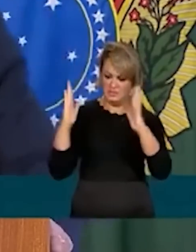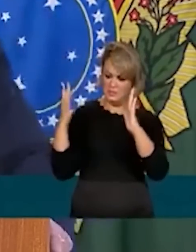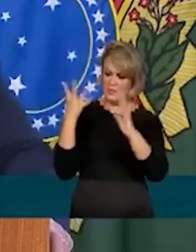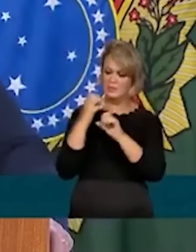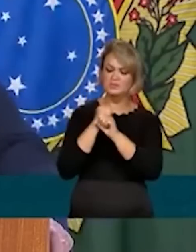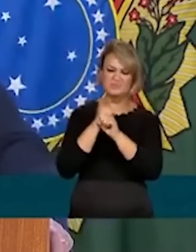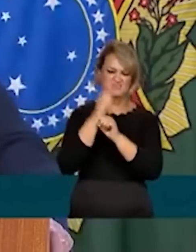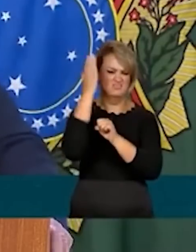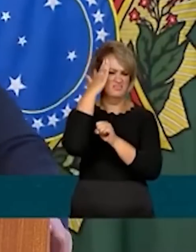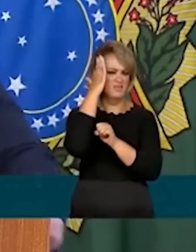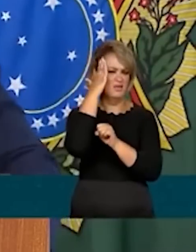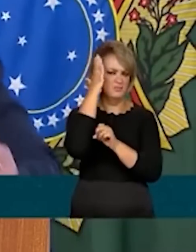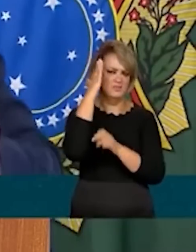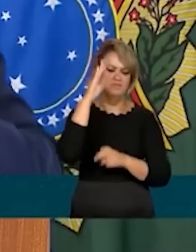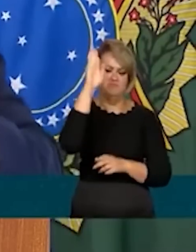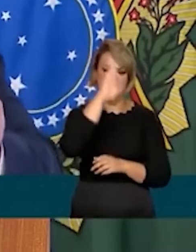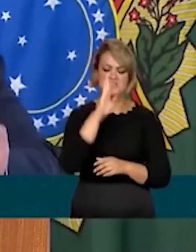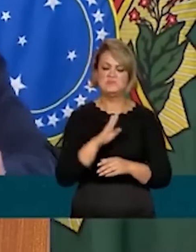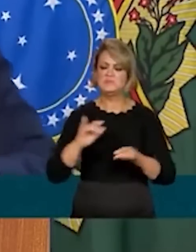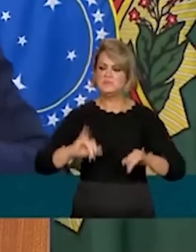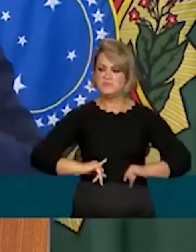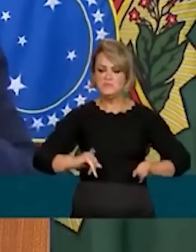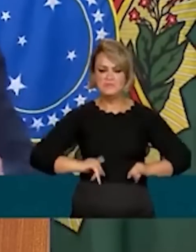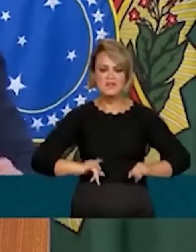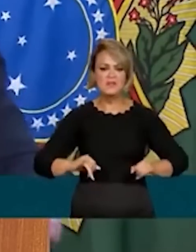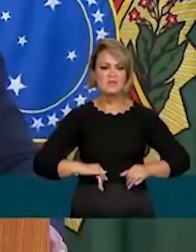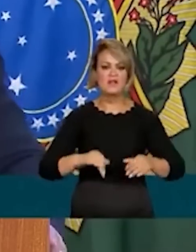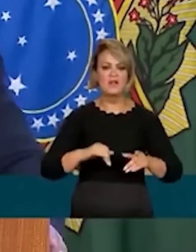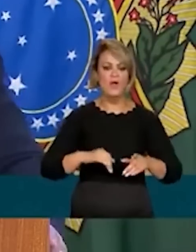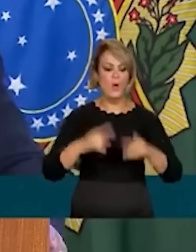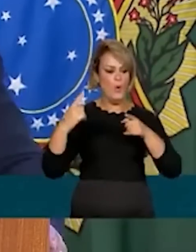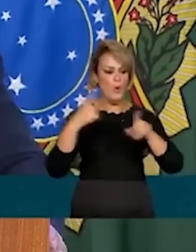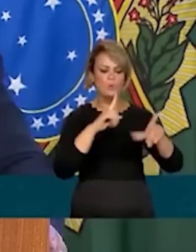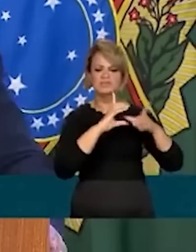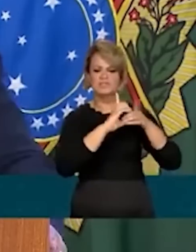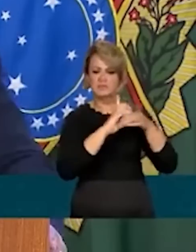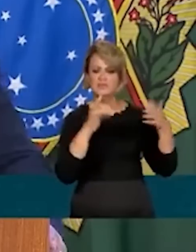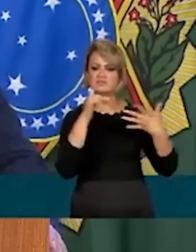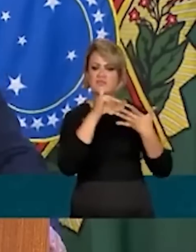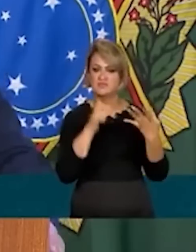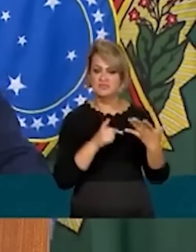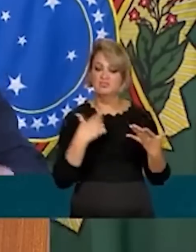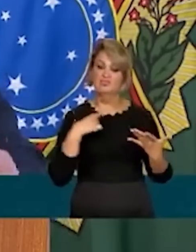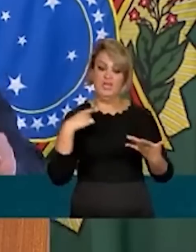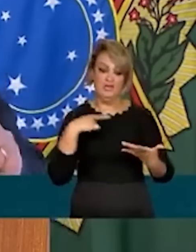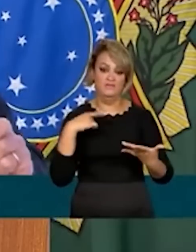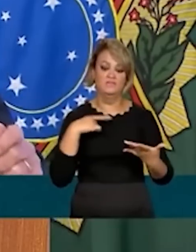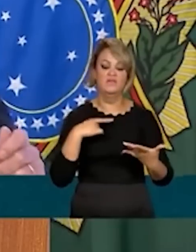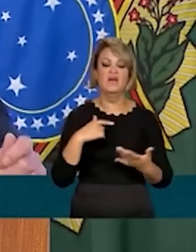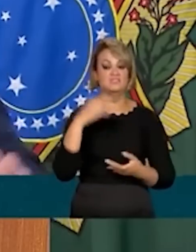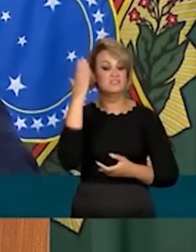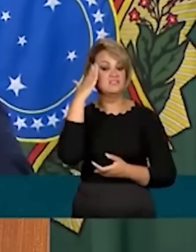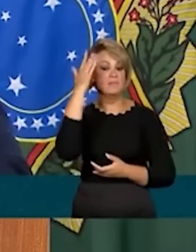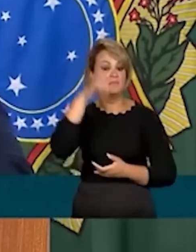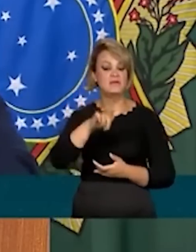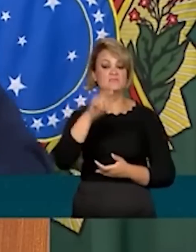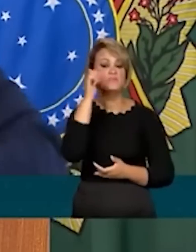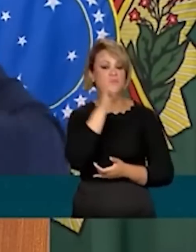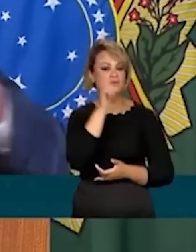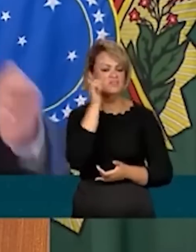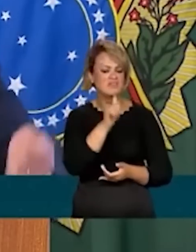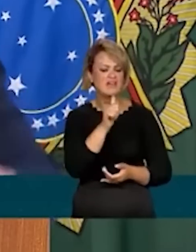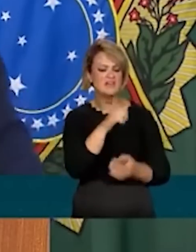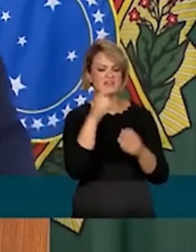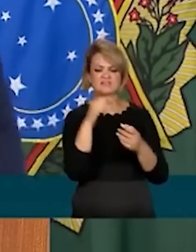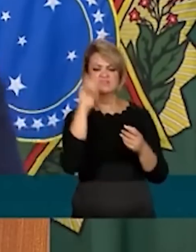que esse país passou nós sabemos as ofensas que a democracia sofreu nós sabemos as ofensas que as mulheres